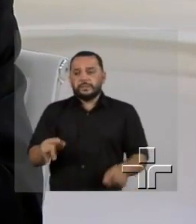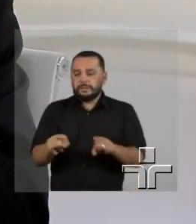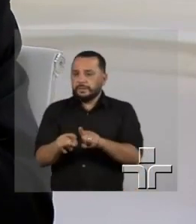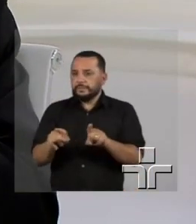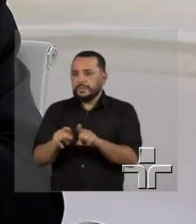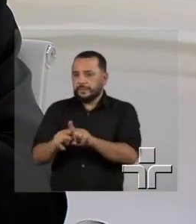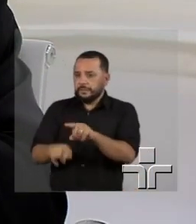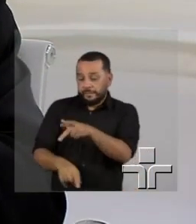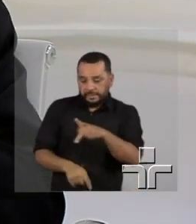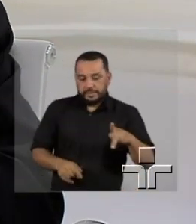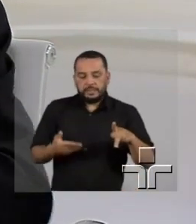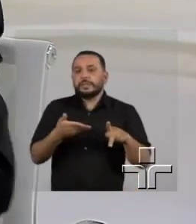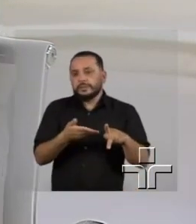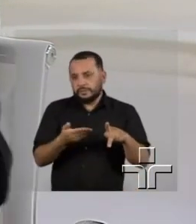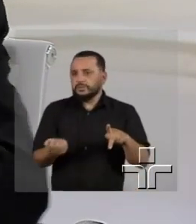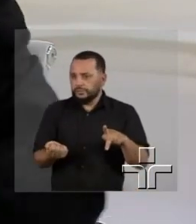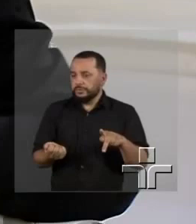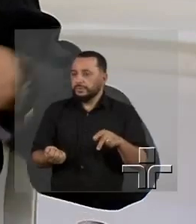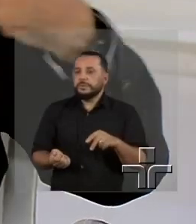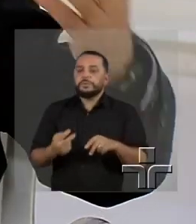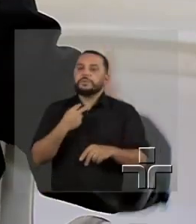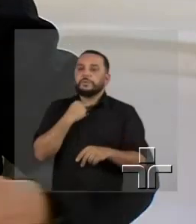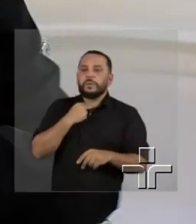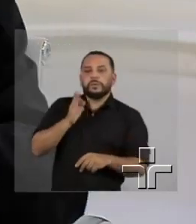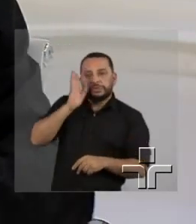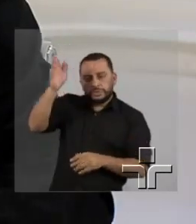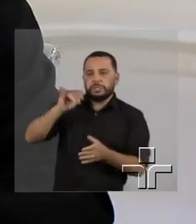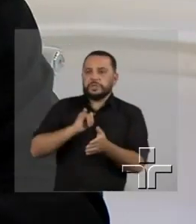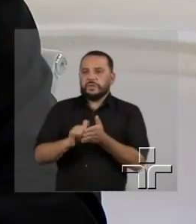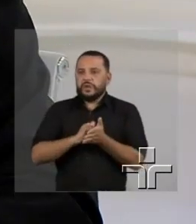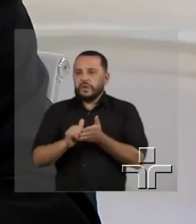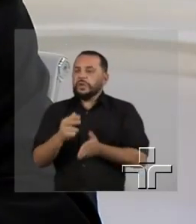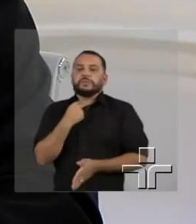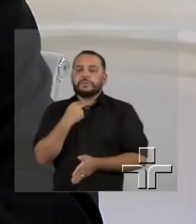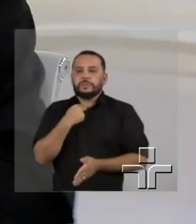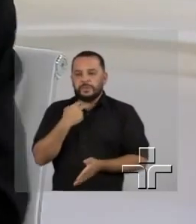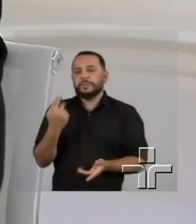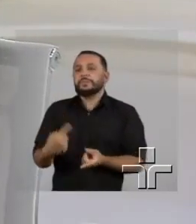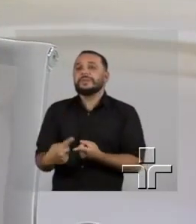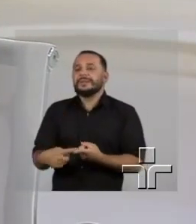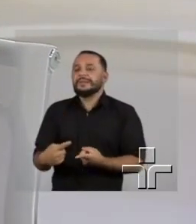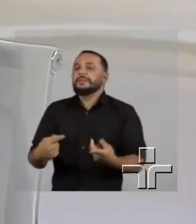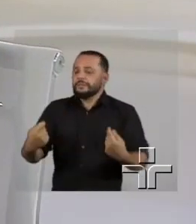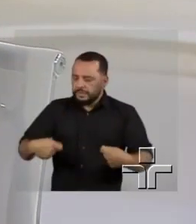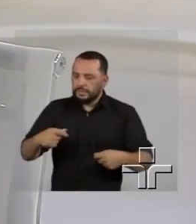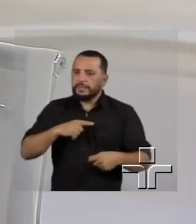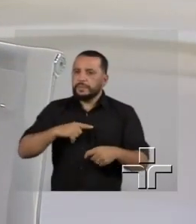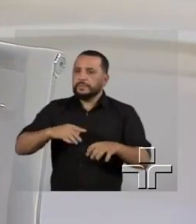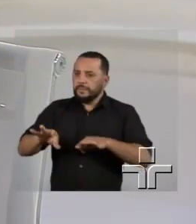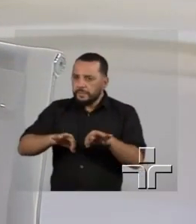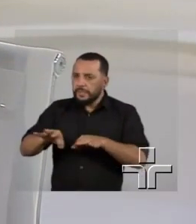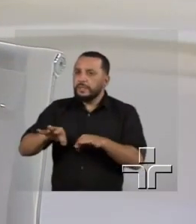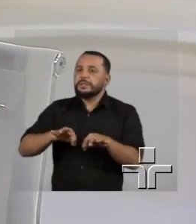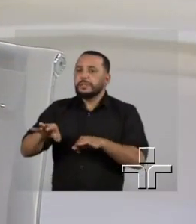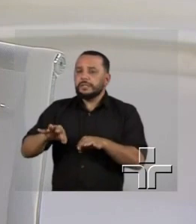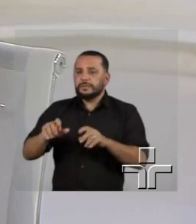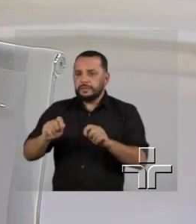do Brasil? Eu vou começar pelo final, e depois, se eu esquecer de um dos 3 ou 4 itens, aí você me lembra. Aí.